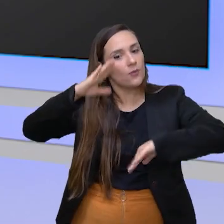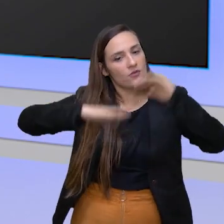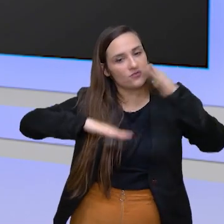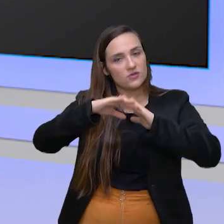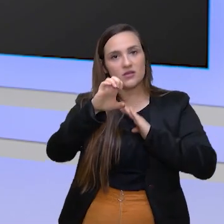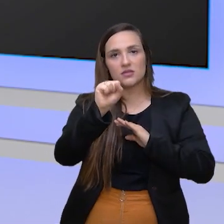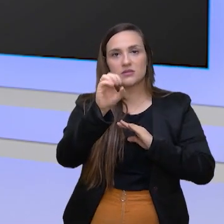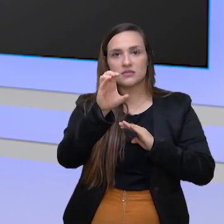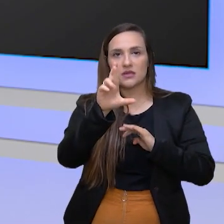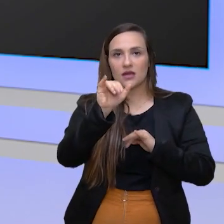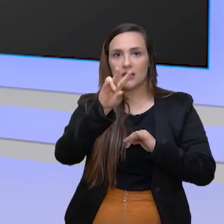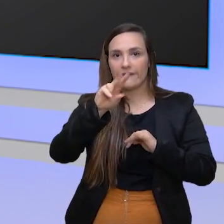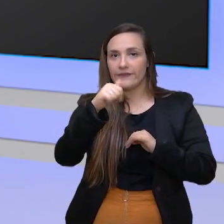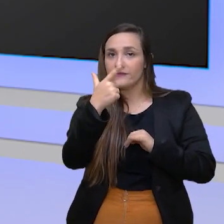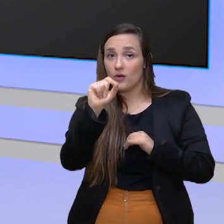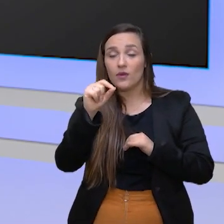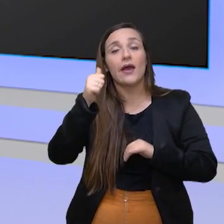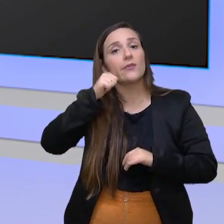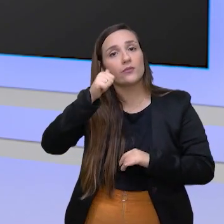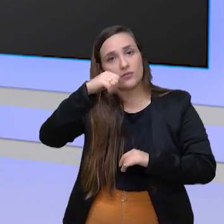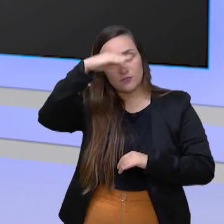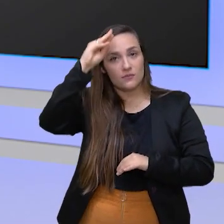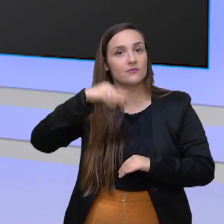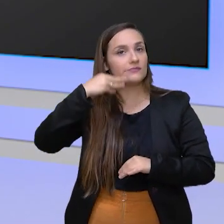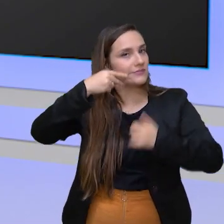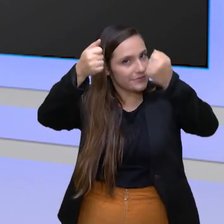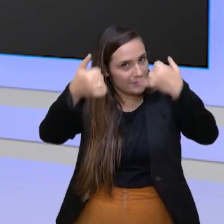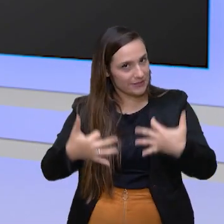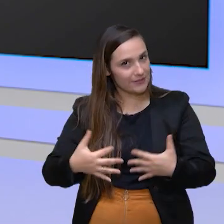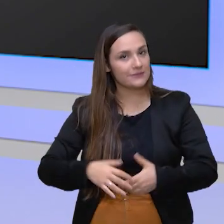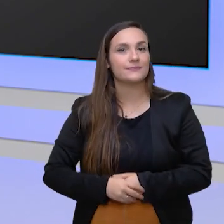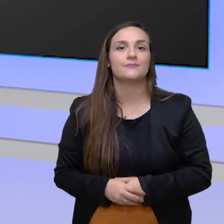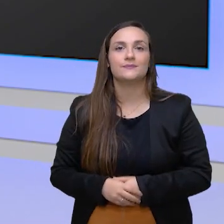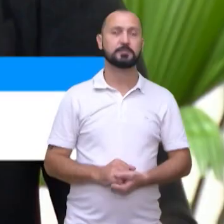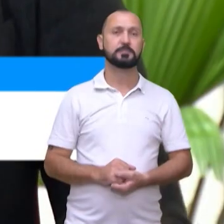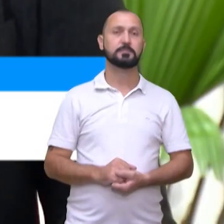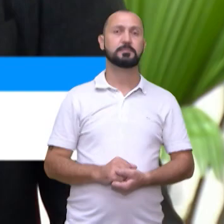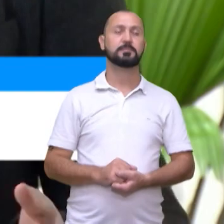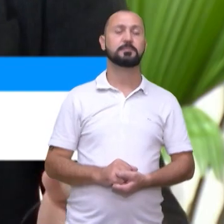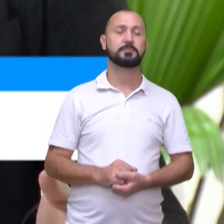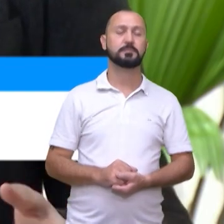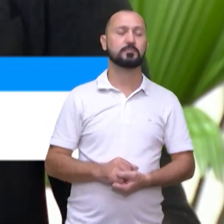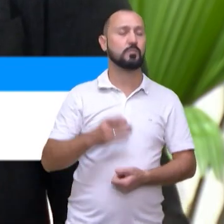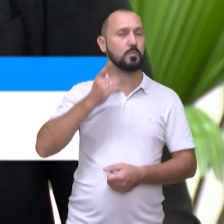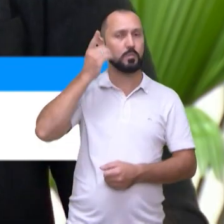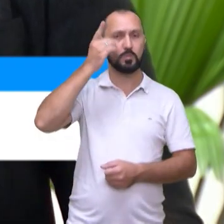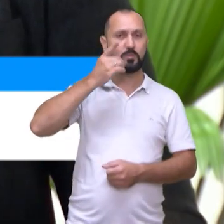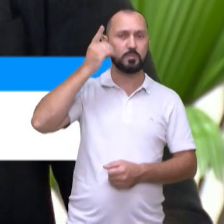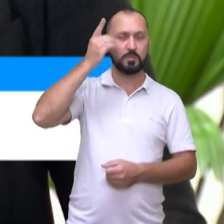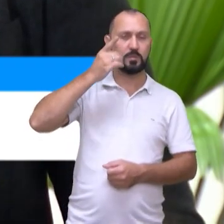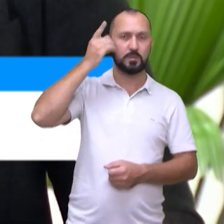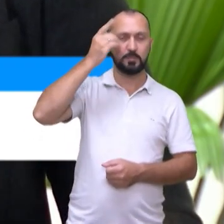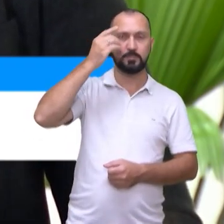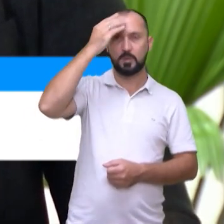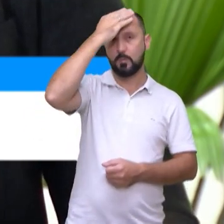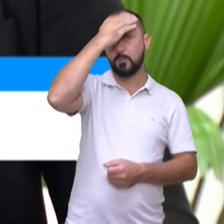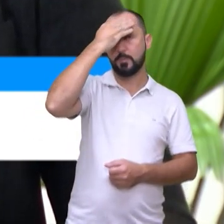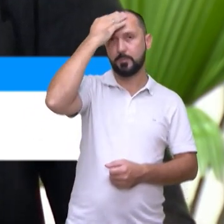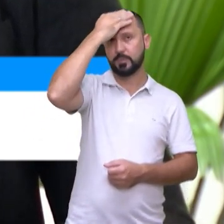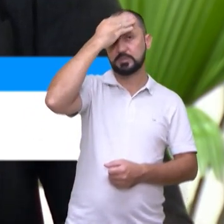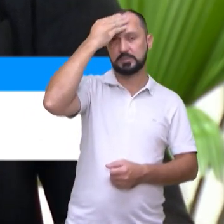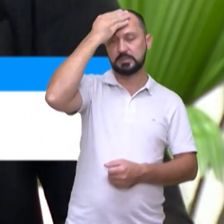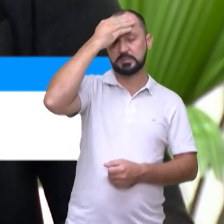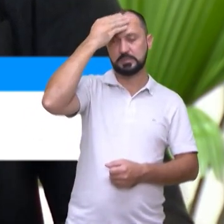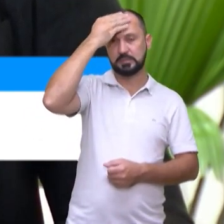Dia Estadual do Escrivão. A repórter Marité Cogo tem as informações. De autoria do deputado Barbosinha, do PP,